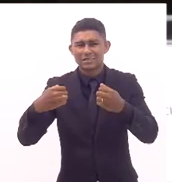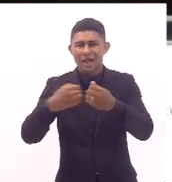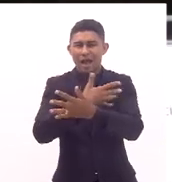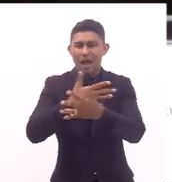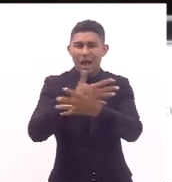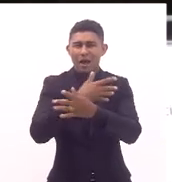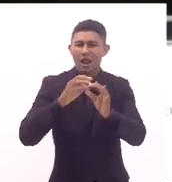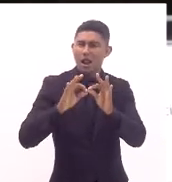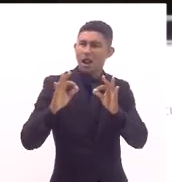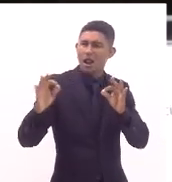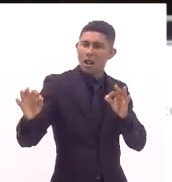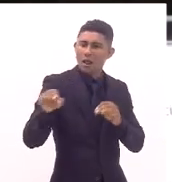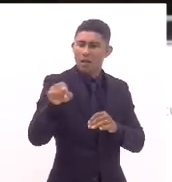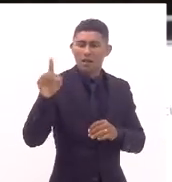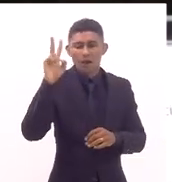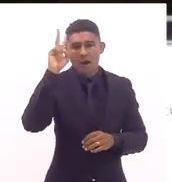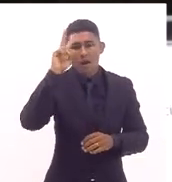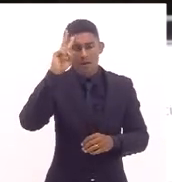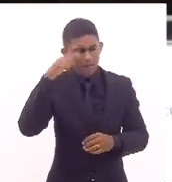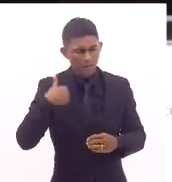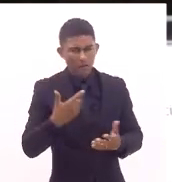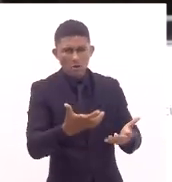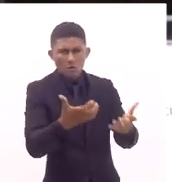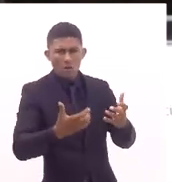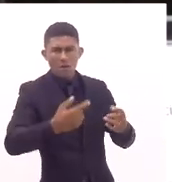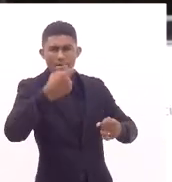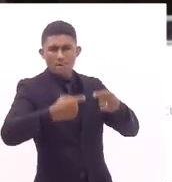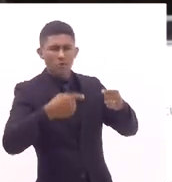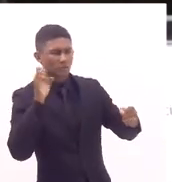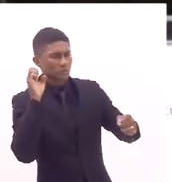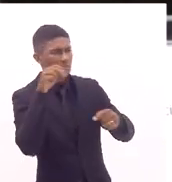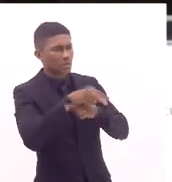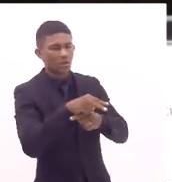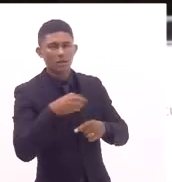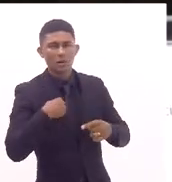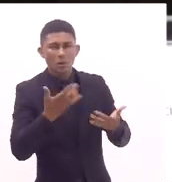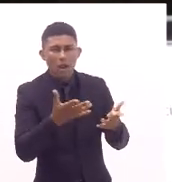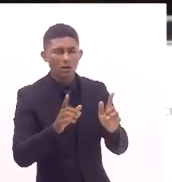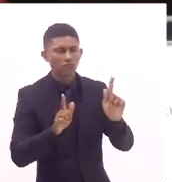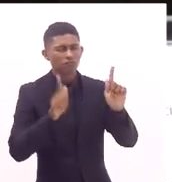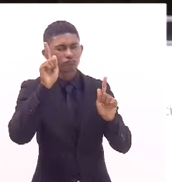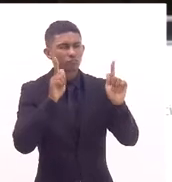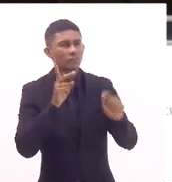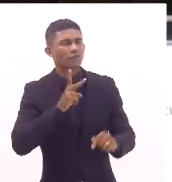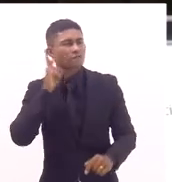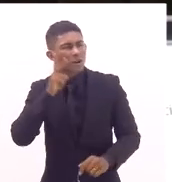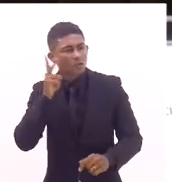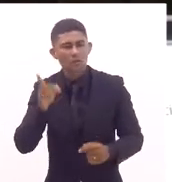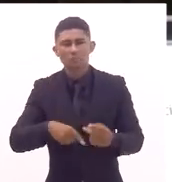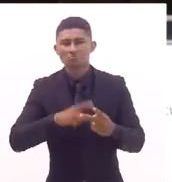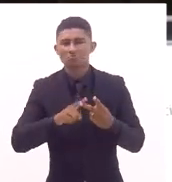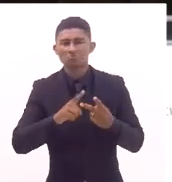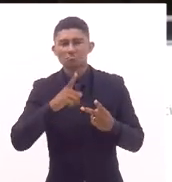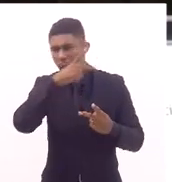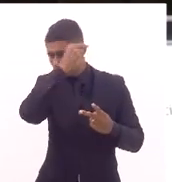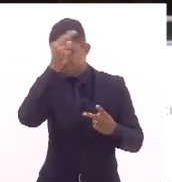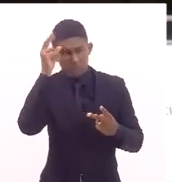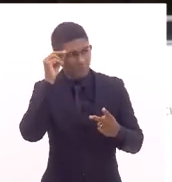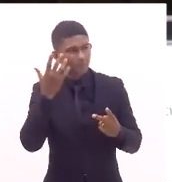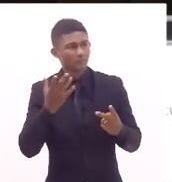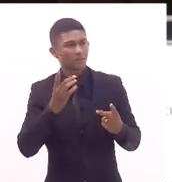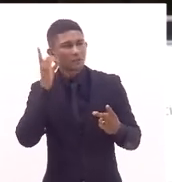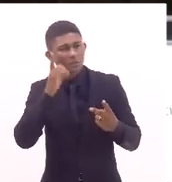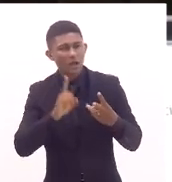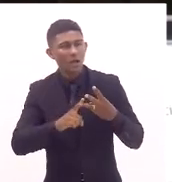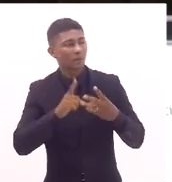lembrar e dizer assim eu quero fazer política e eu quero ser candidato eu quero ser vereadora prefeita deputada porque eu quero ser